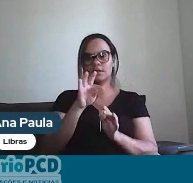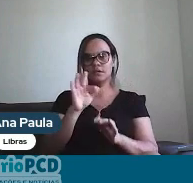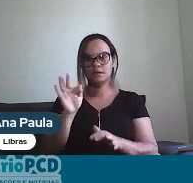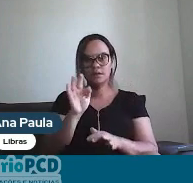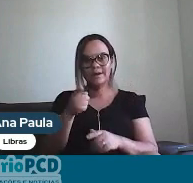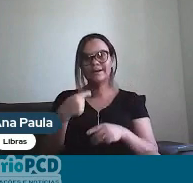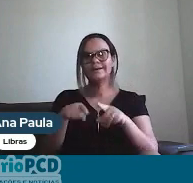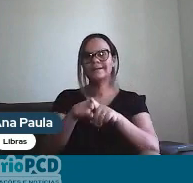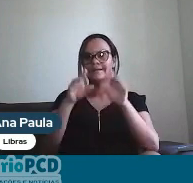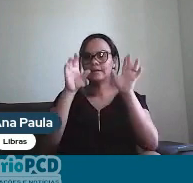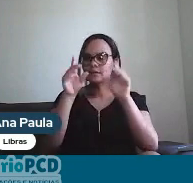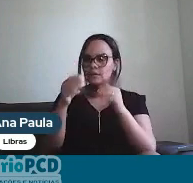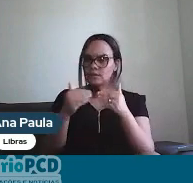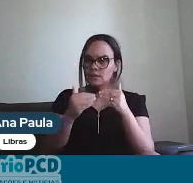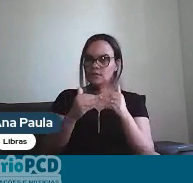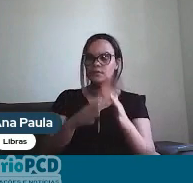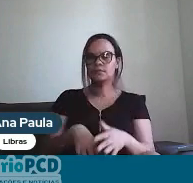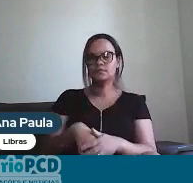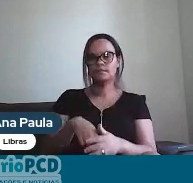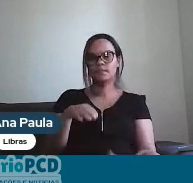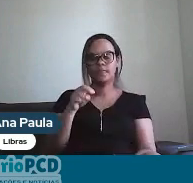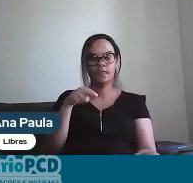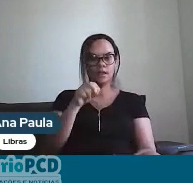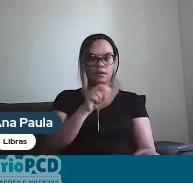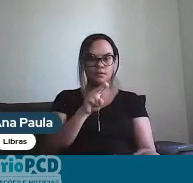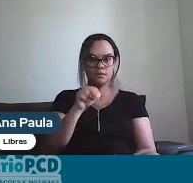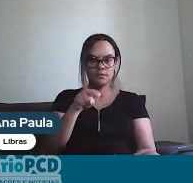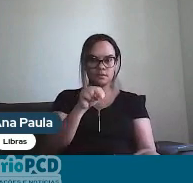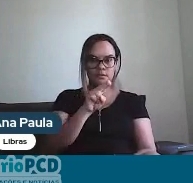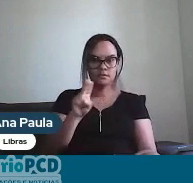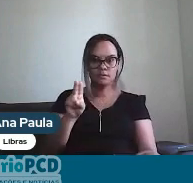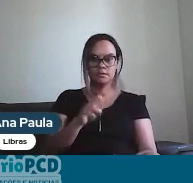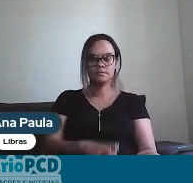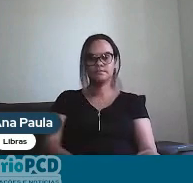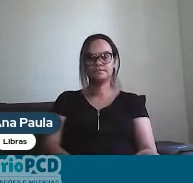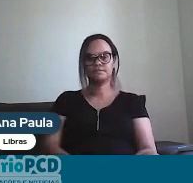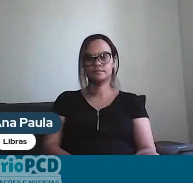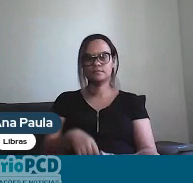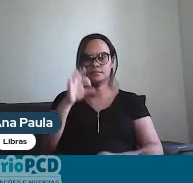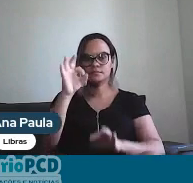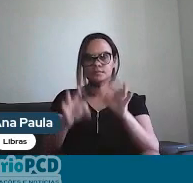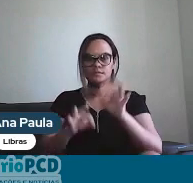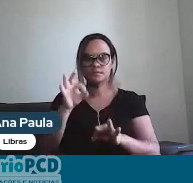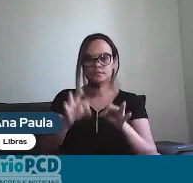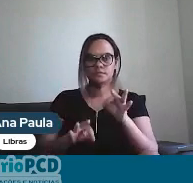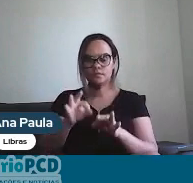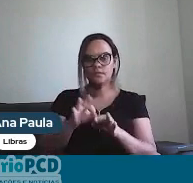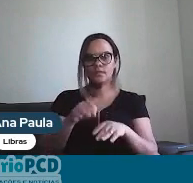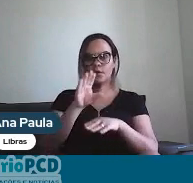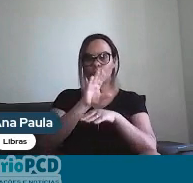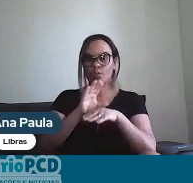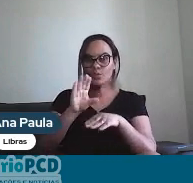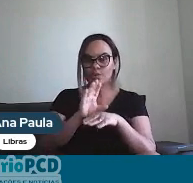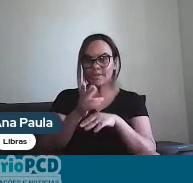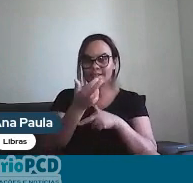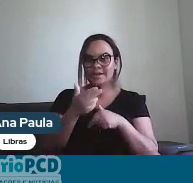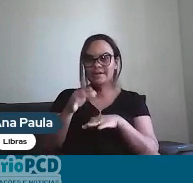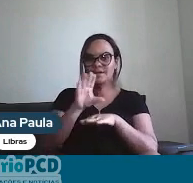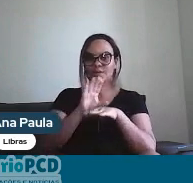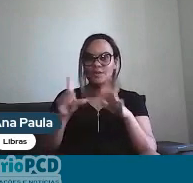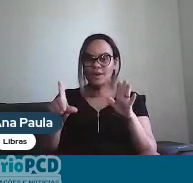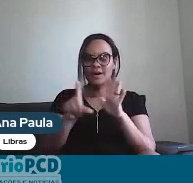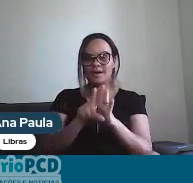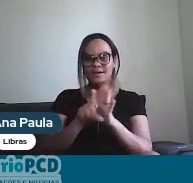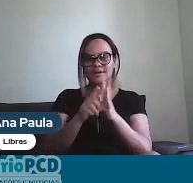né? É porque a Convenção da ONU veio para o nosso arcabouço jurídico no status de Constituição. E é ela que traz